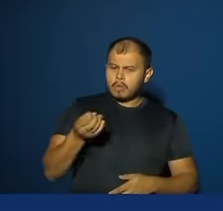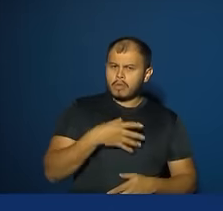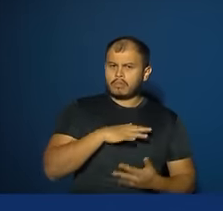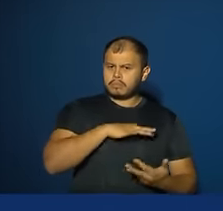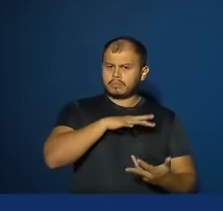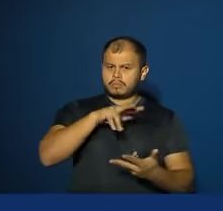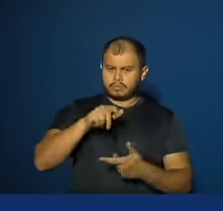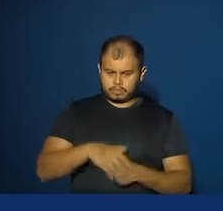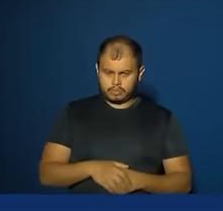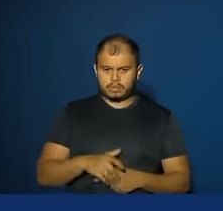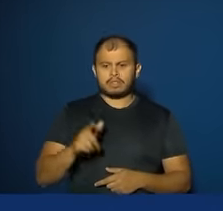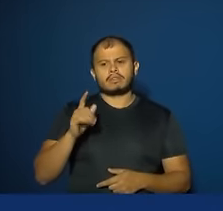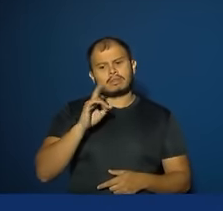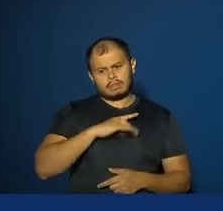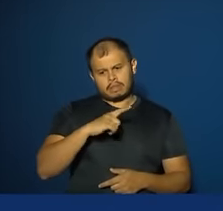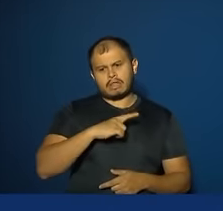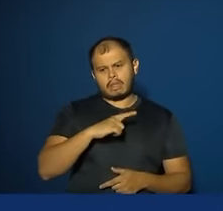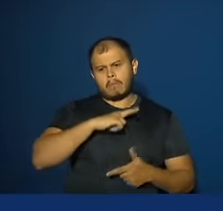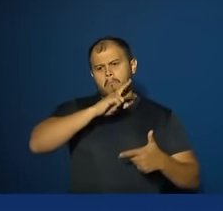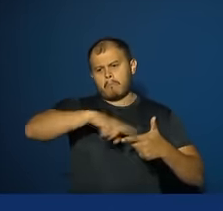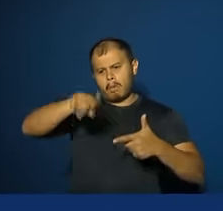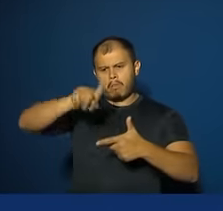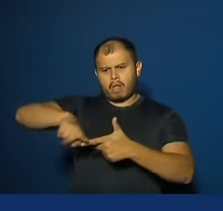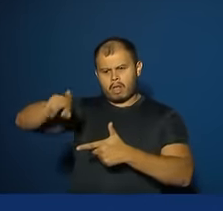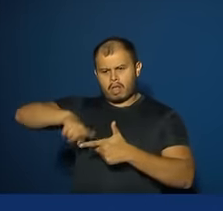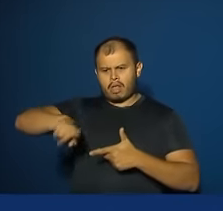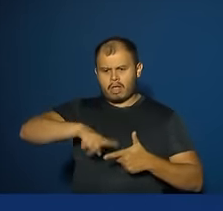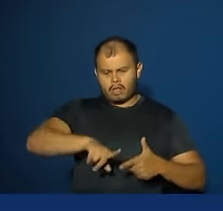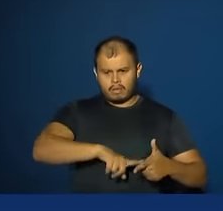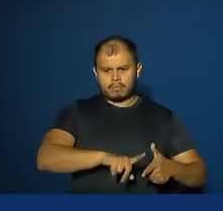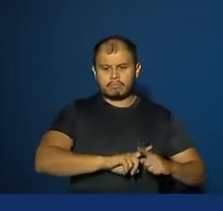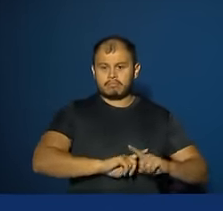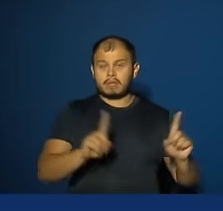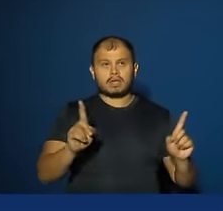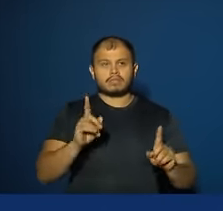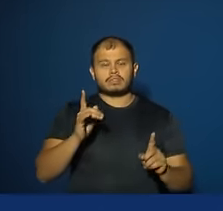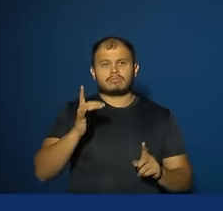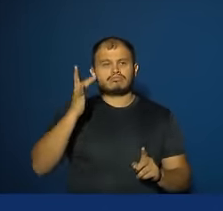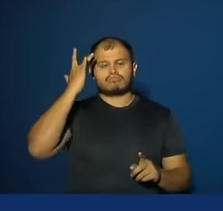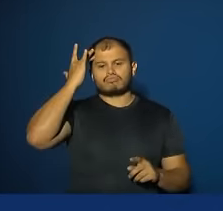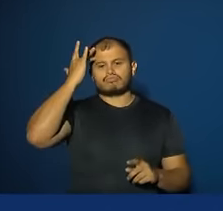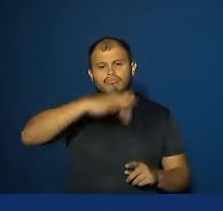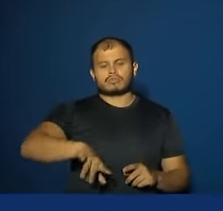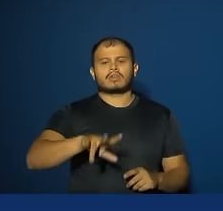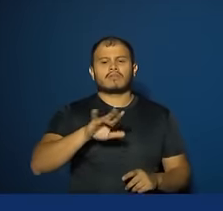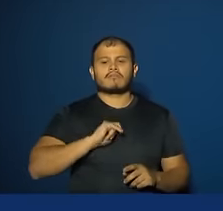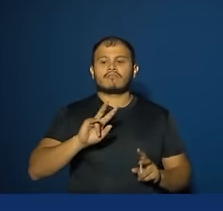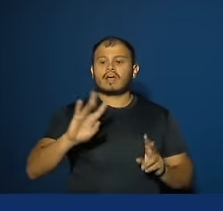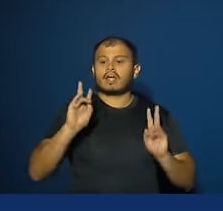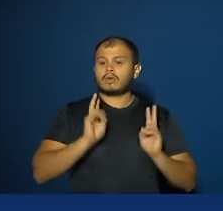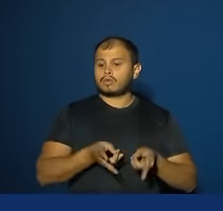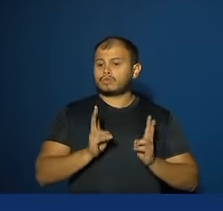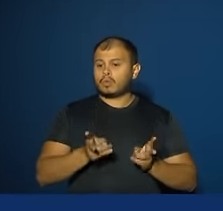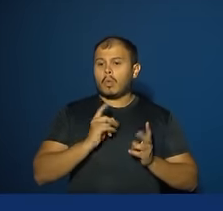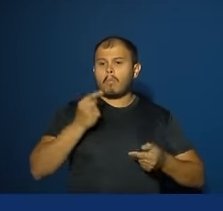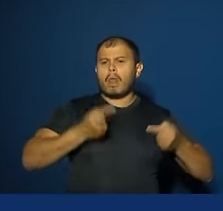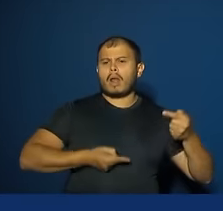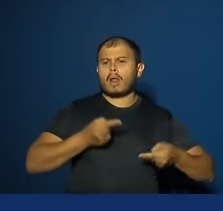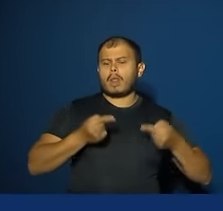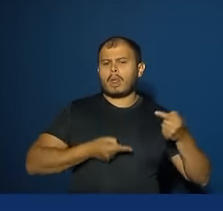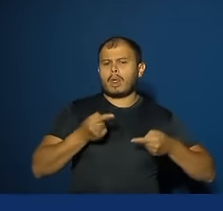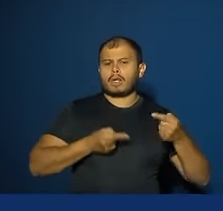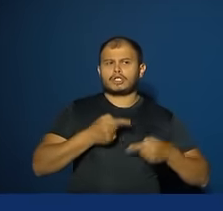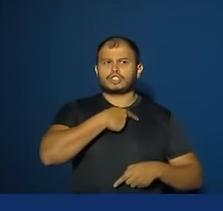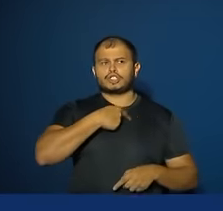de novo problemas que são insolúveis mas eu não acho que a região vai ficar no meio do conflito China e Estados Unidos